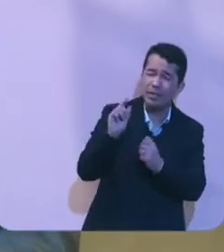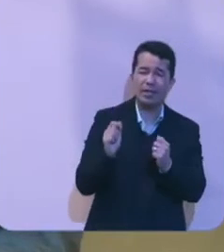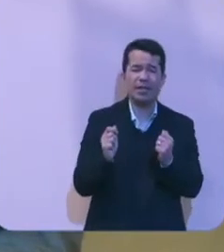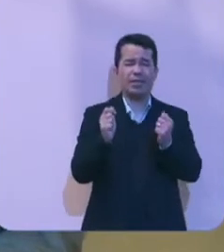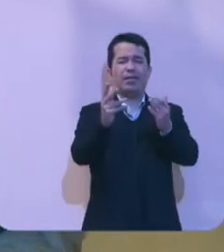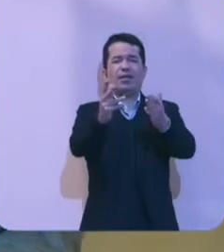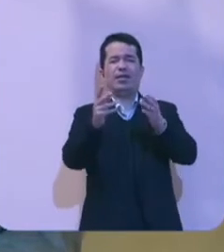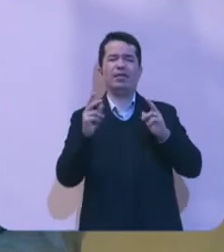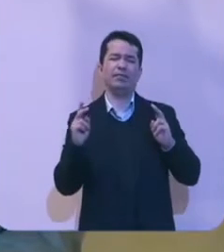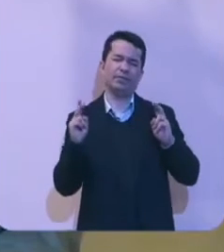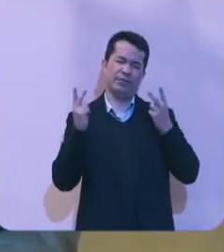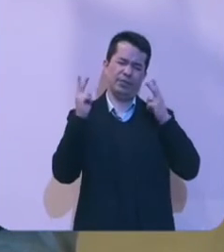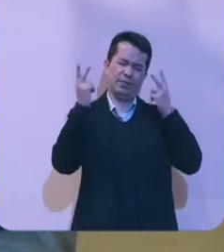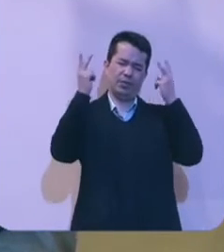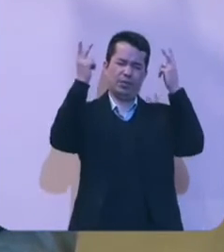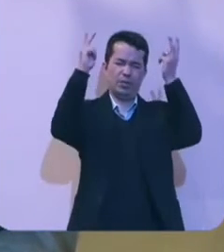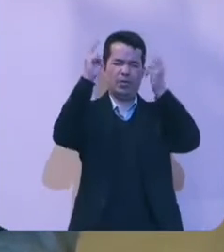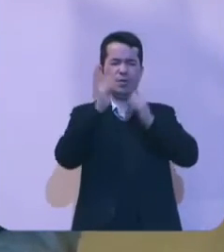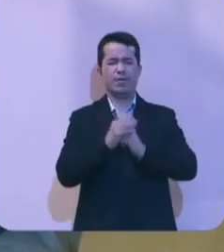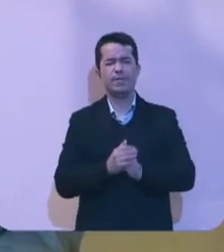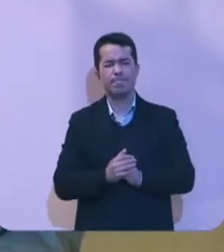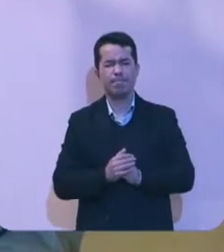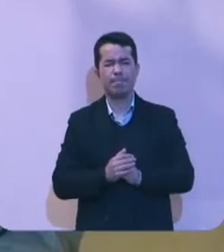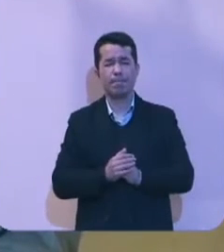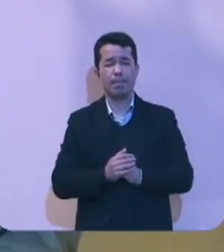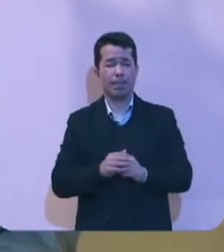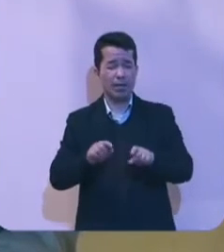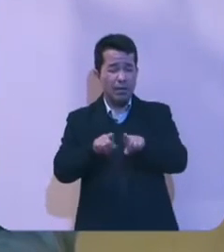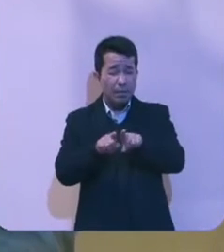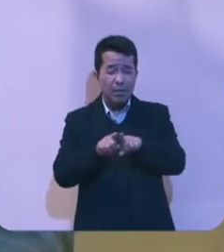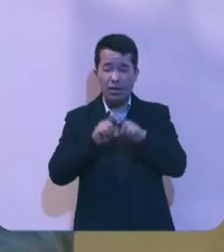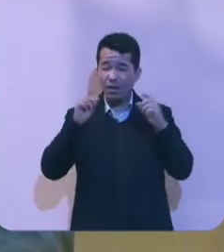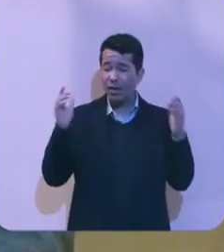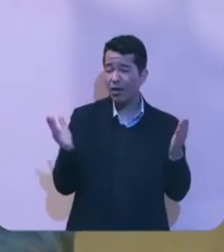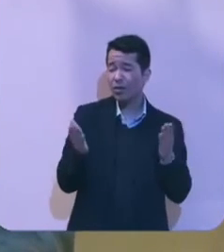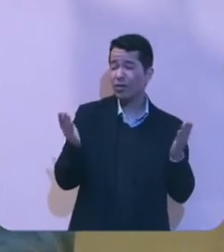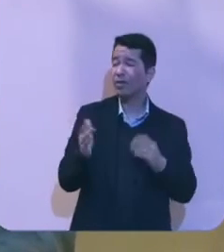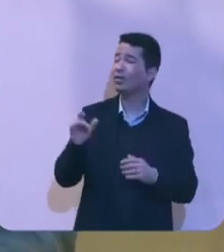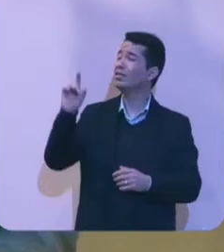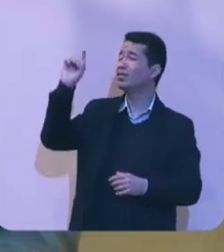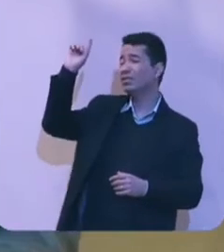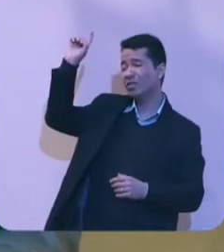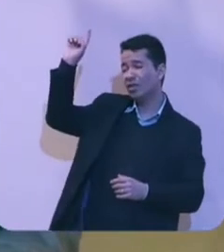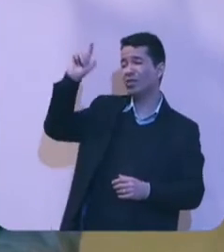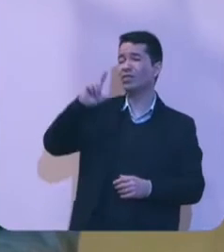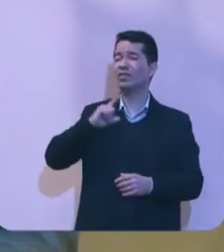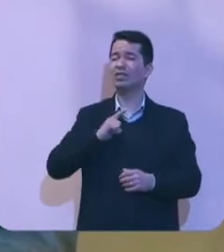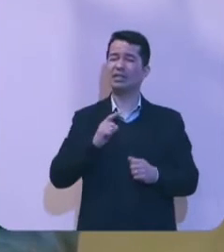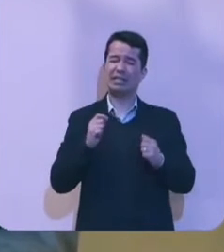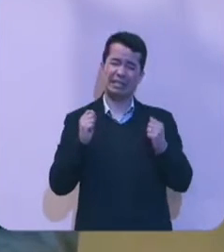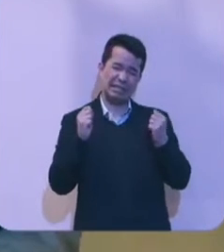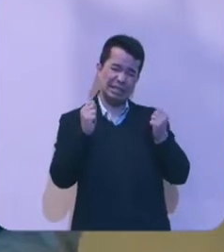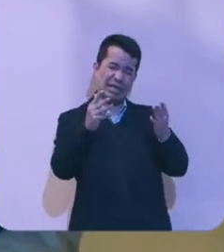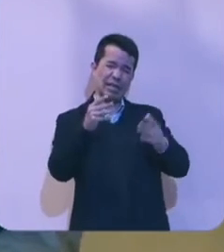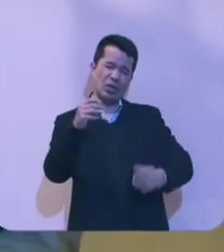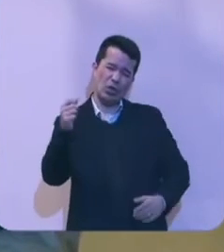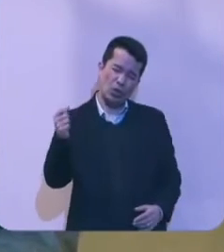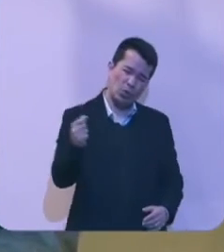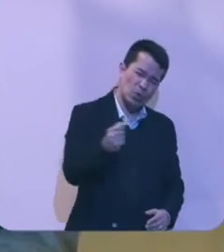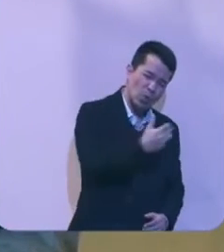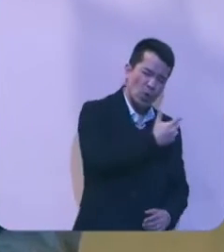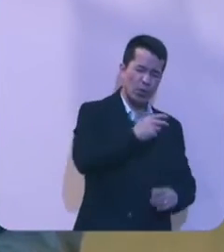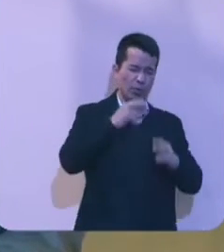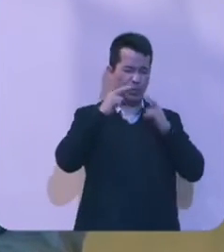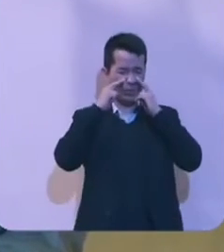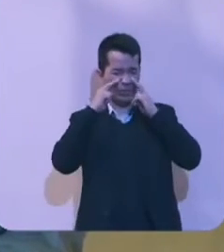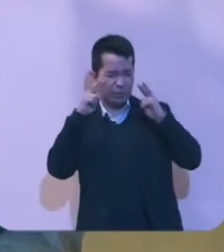Senhor, um cântico novo, um hino de louvor ao Senhor. Coloca neles um ímpeto novo, uma visão